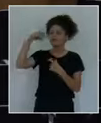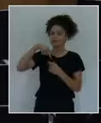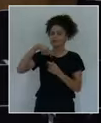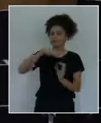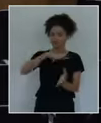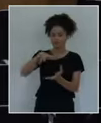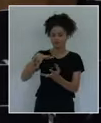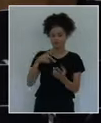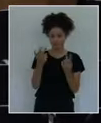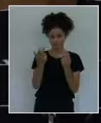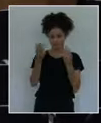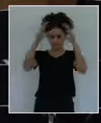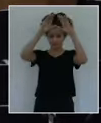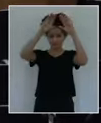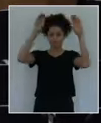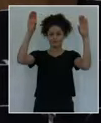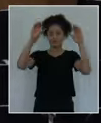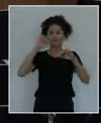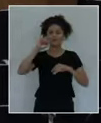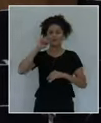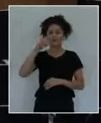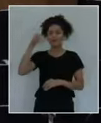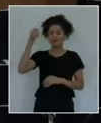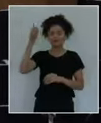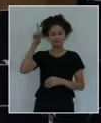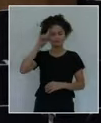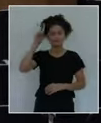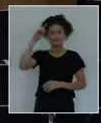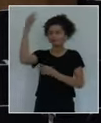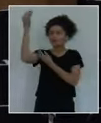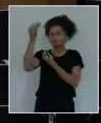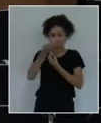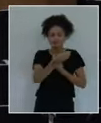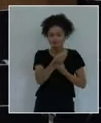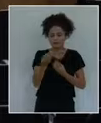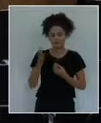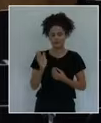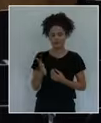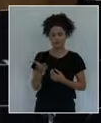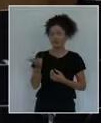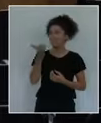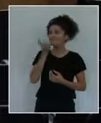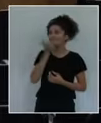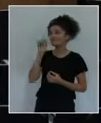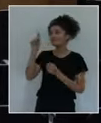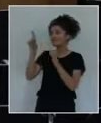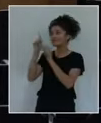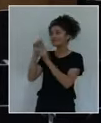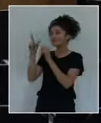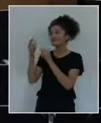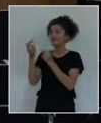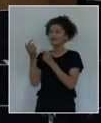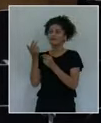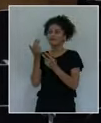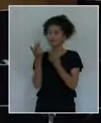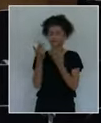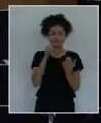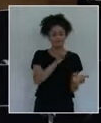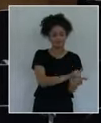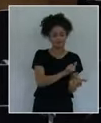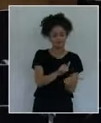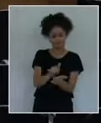vontade, assim na terra como no céu. O pão nosso de cada dia nos dai hoje. Perdoai as nossas ofensas, assim